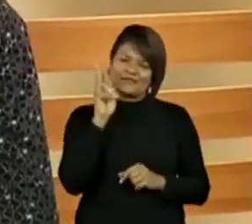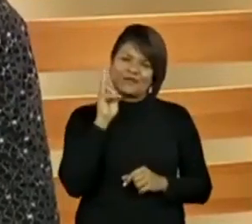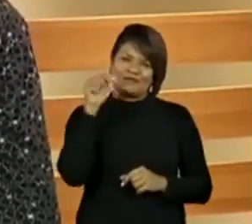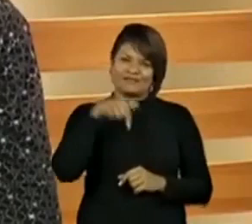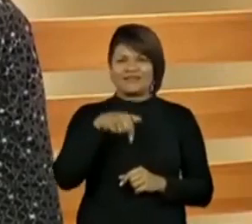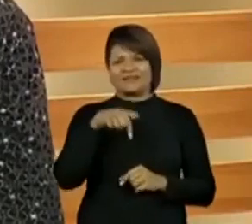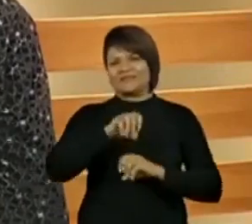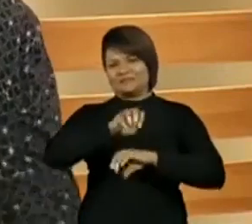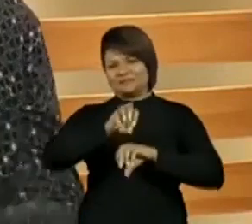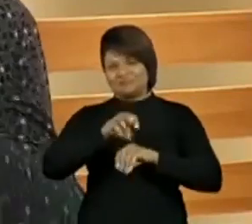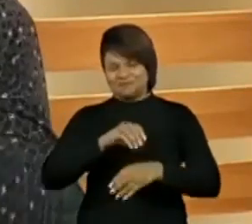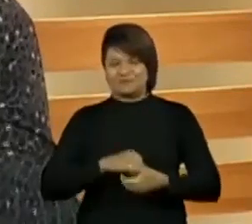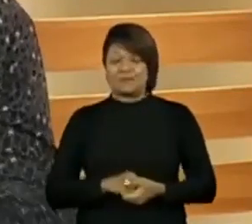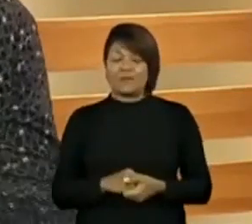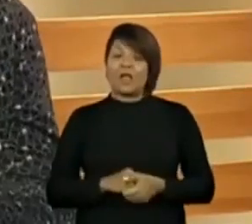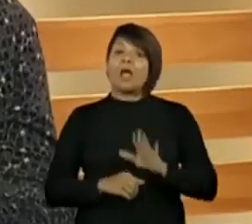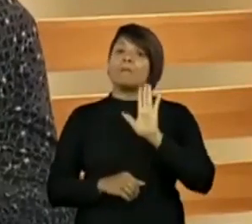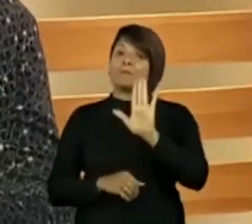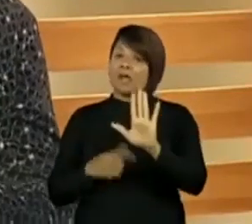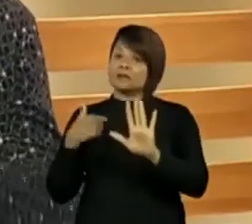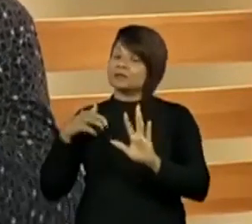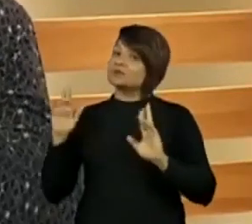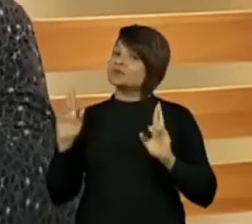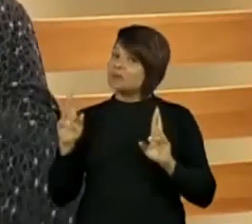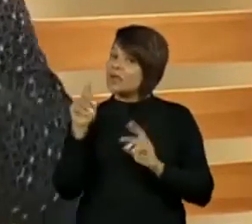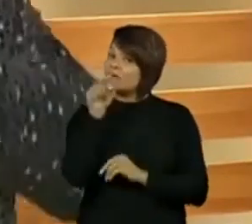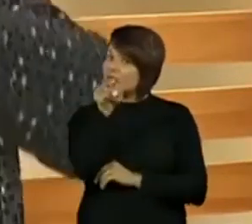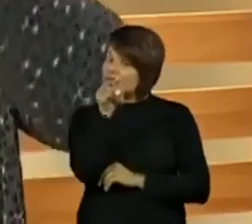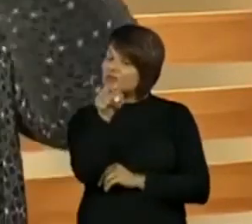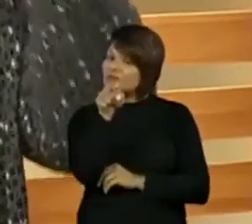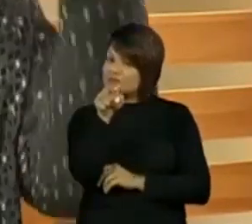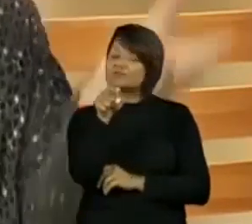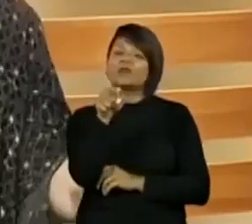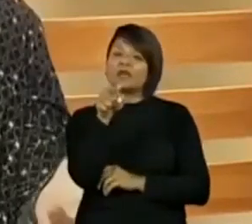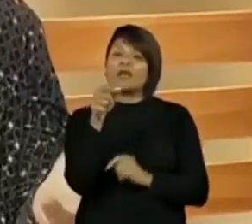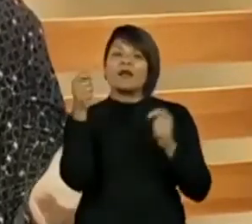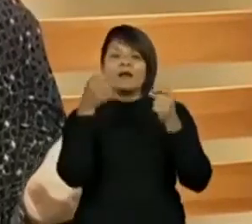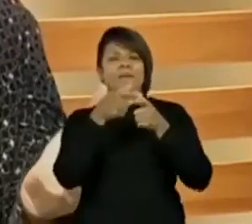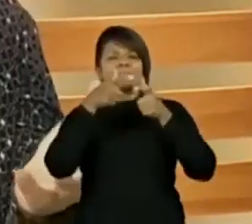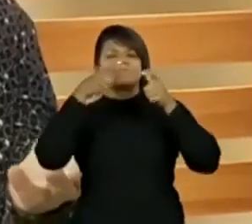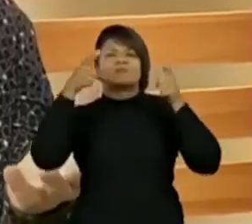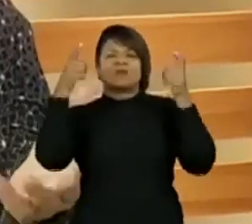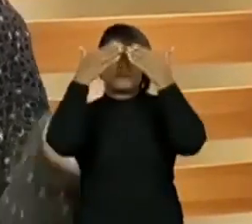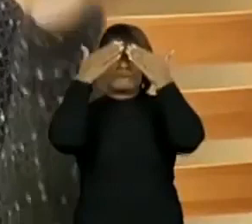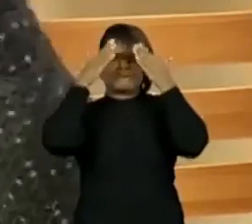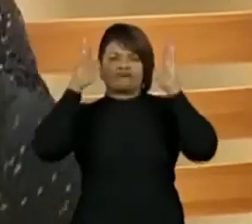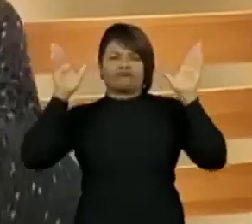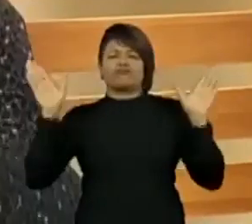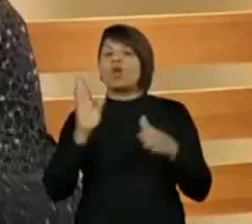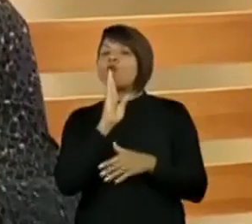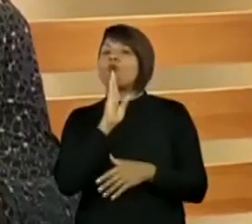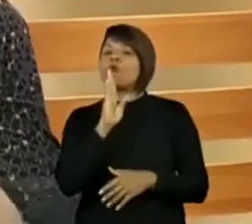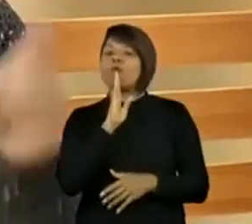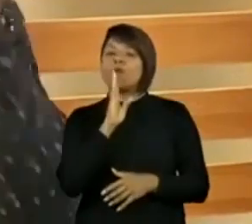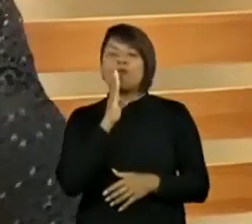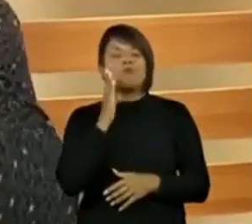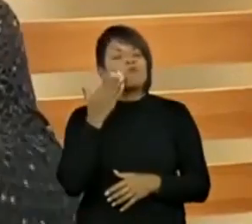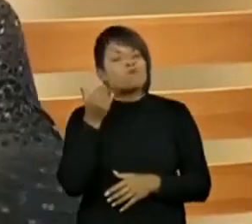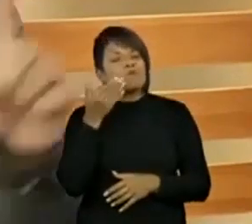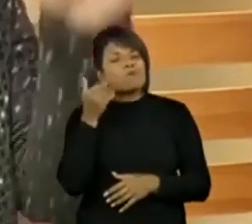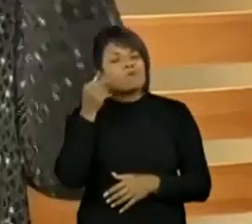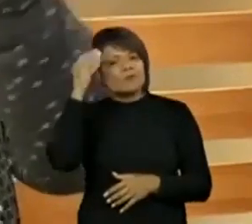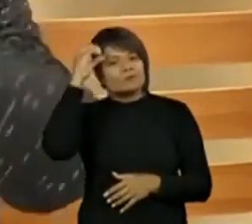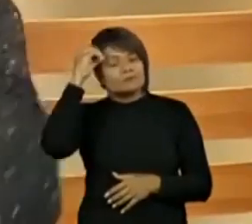aqui. Mas espero mais ainda que vocês ampliem o conhecimento de vocês, buscando então